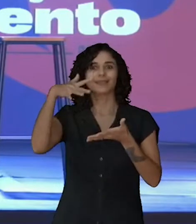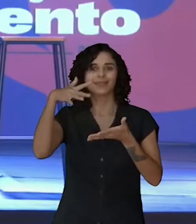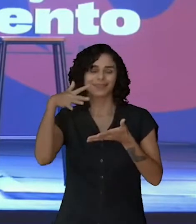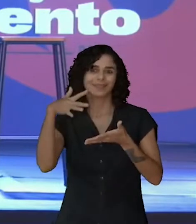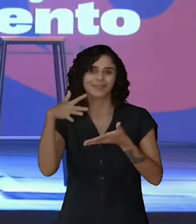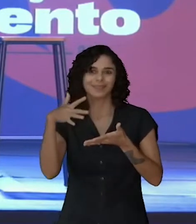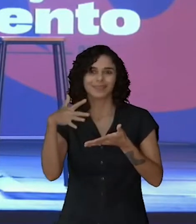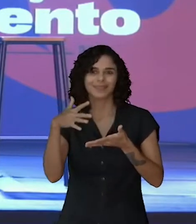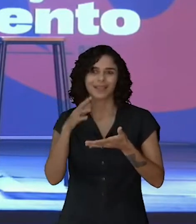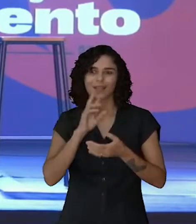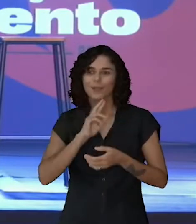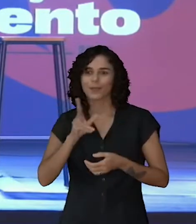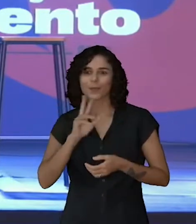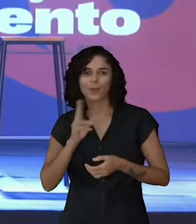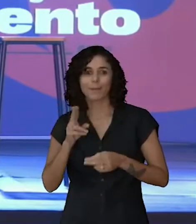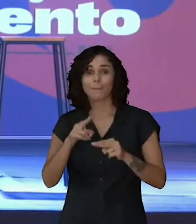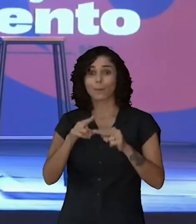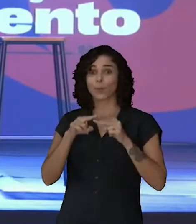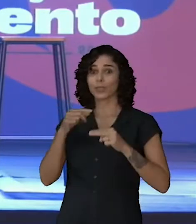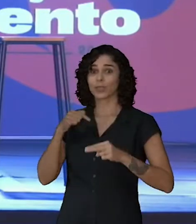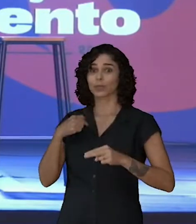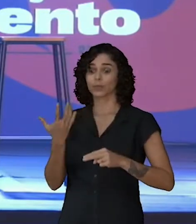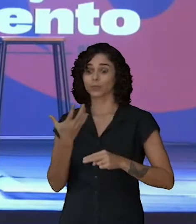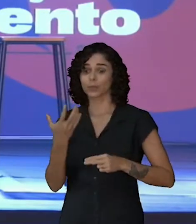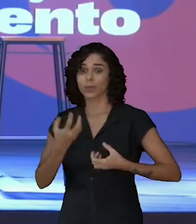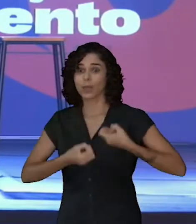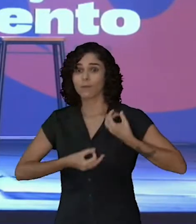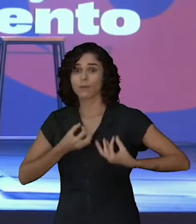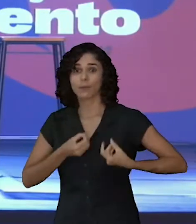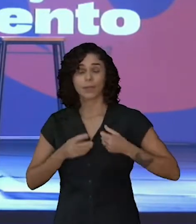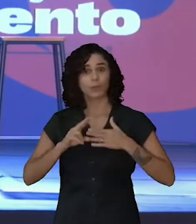são o alvo do avivamento. Eles são